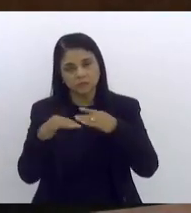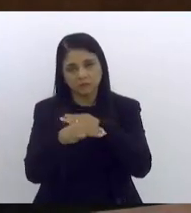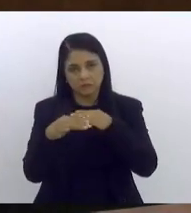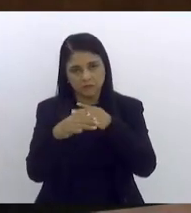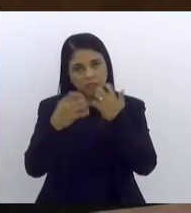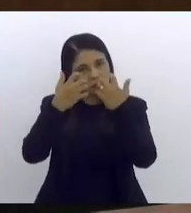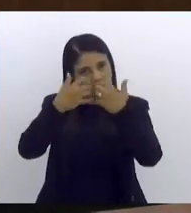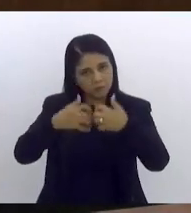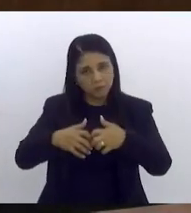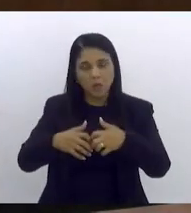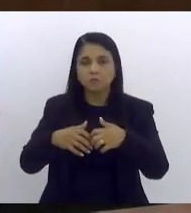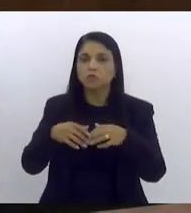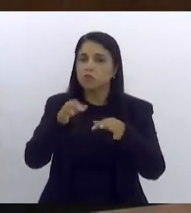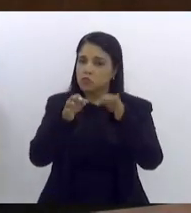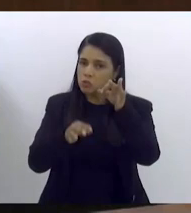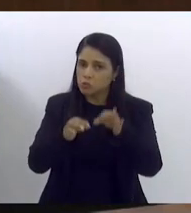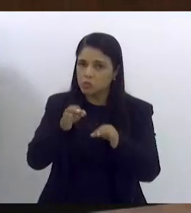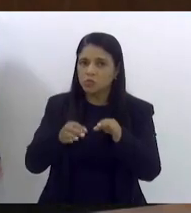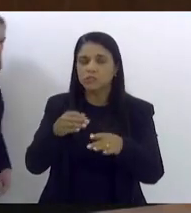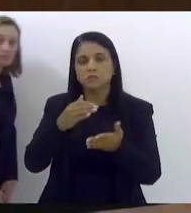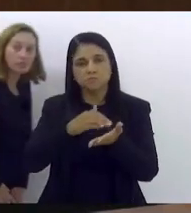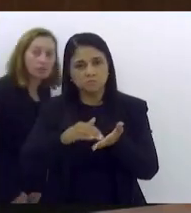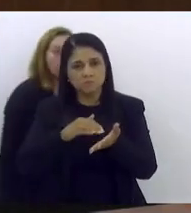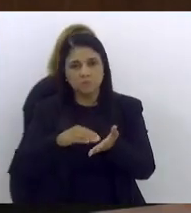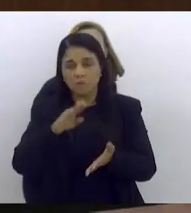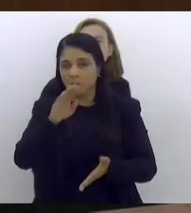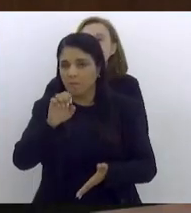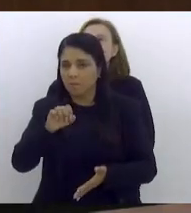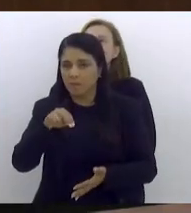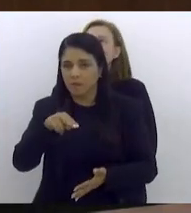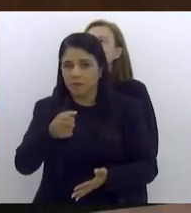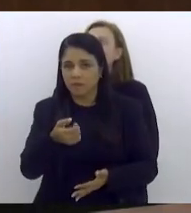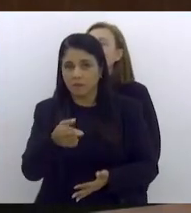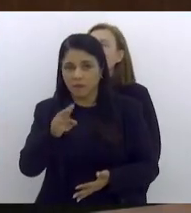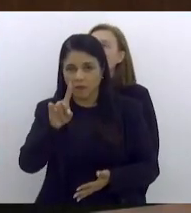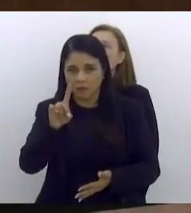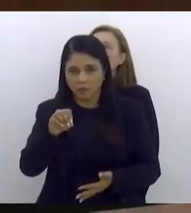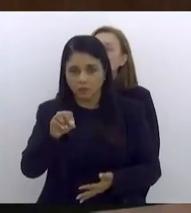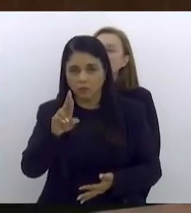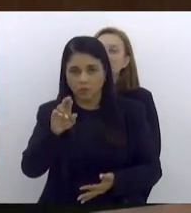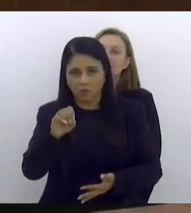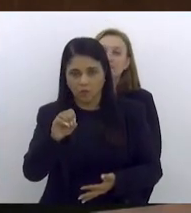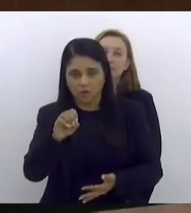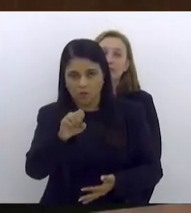questão de justiça. O secretário Bernardo Rossi estava pessoalmente